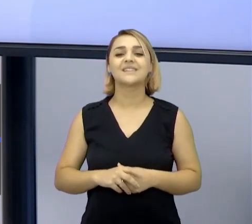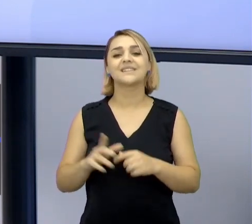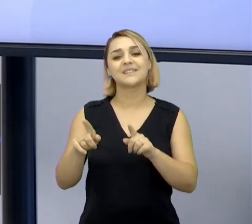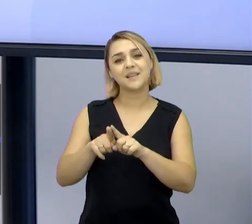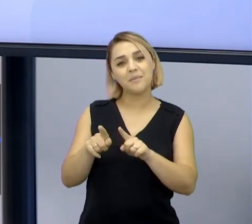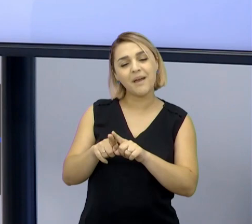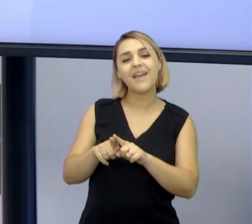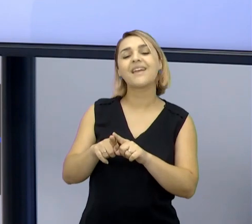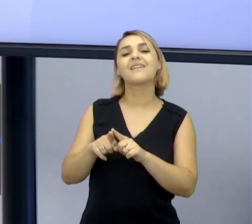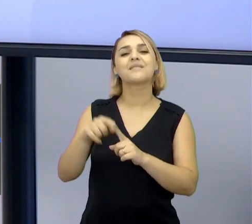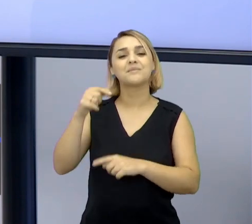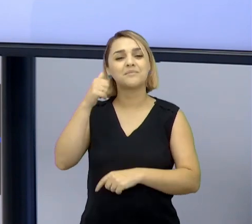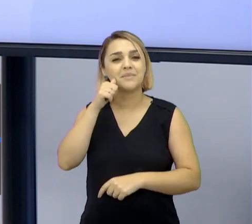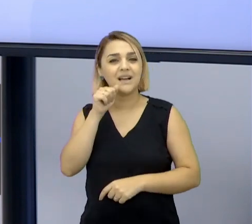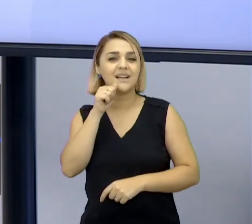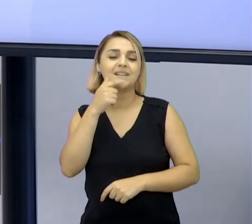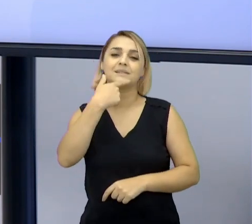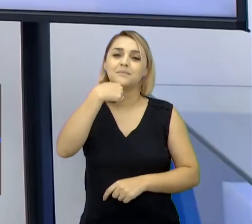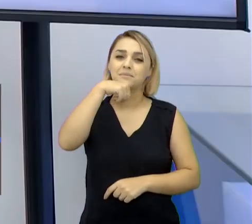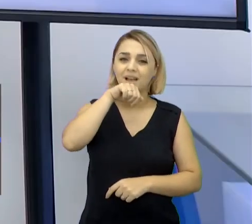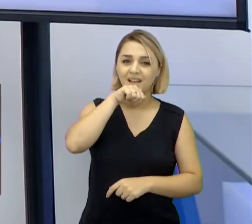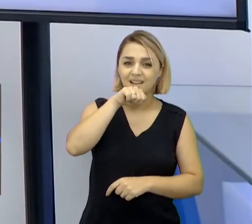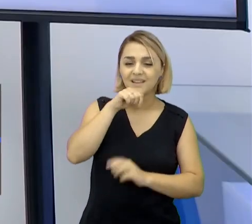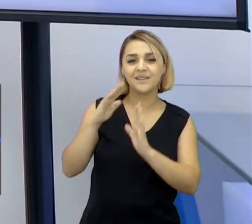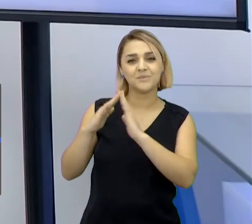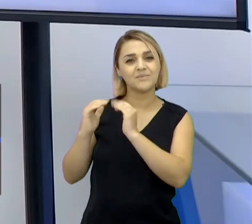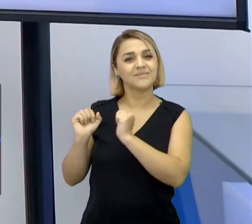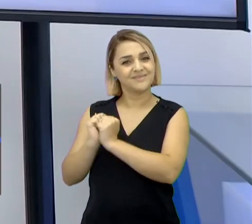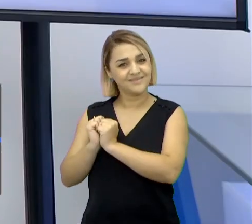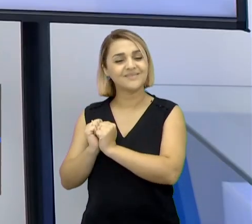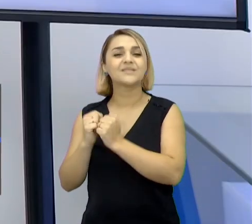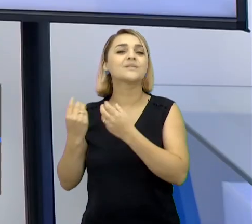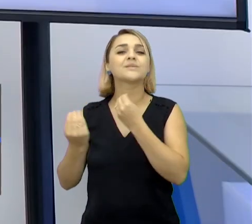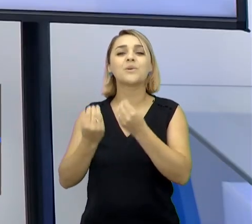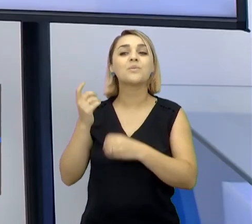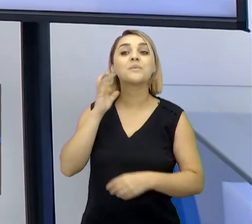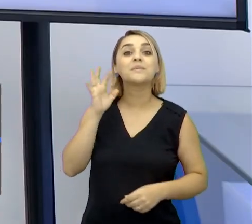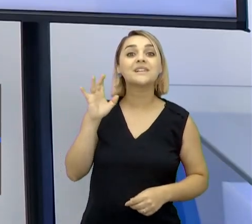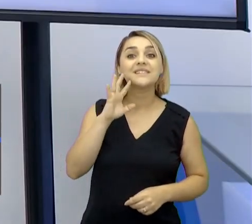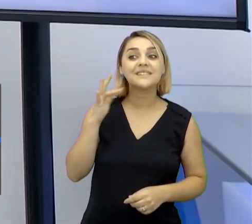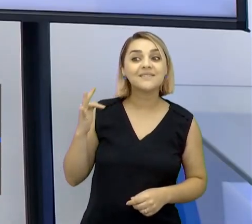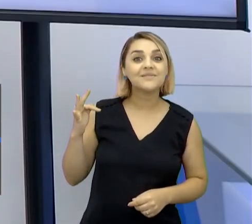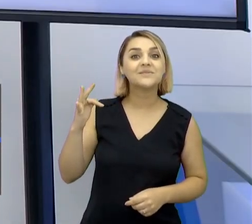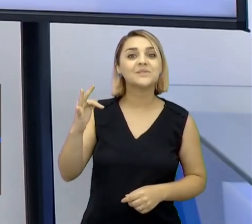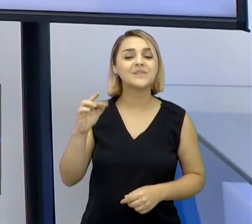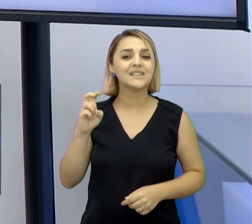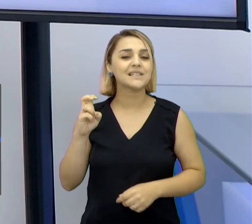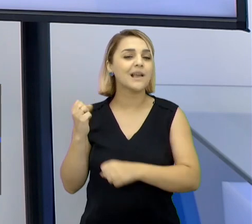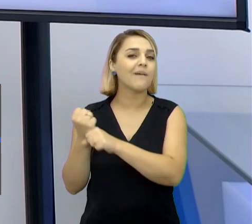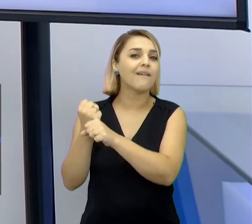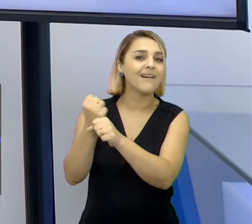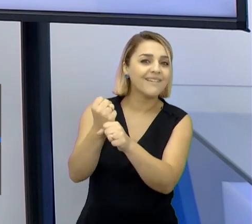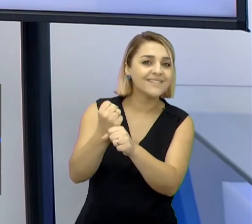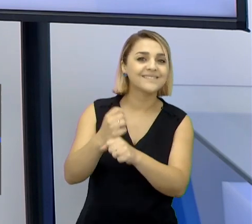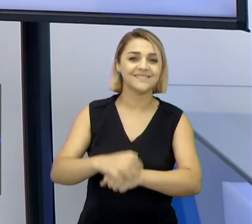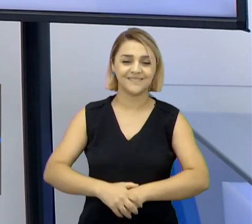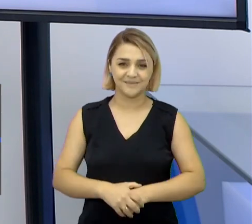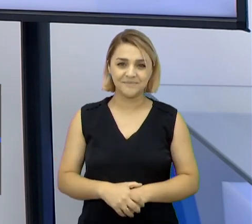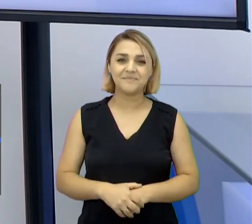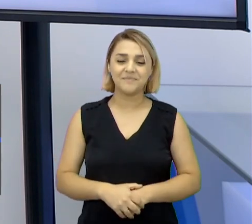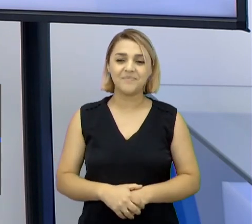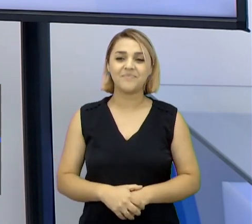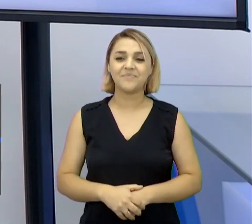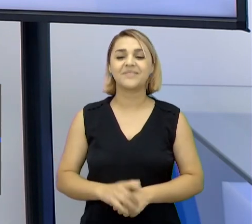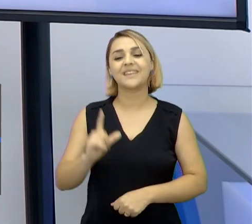os responsáveis, quem mora com você, como eles se veem aí daqui 5 anos,